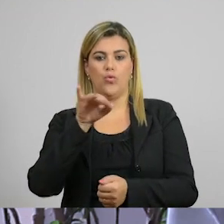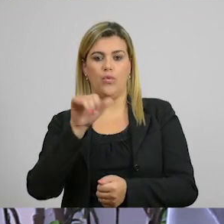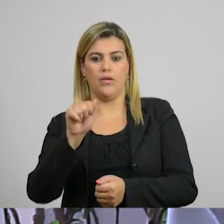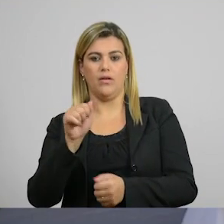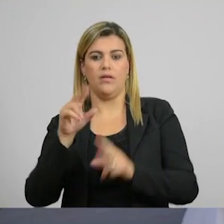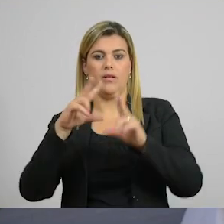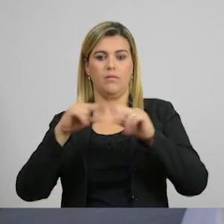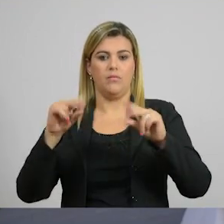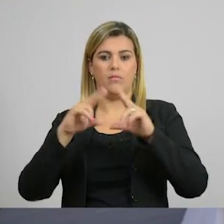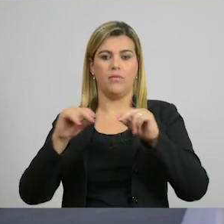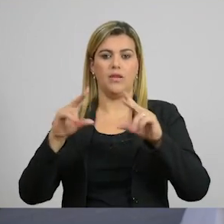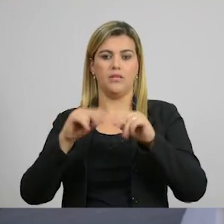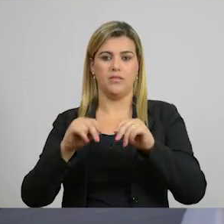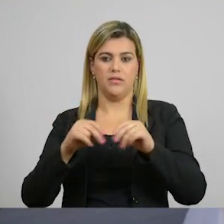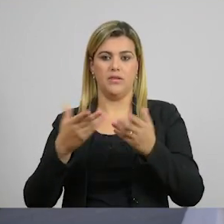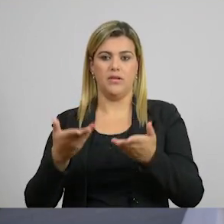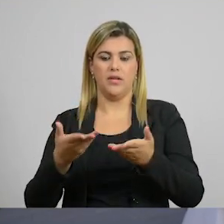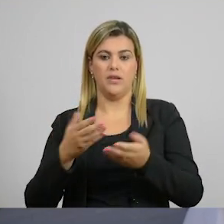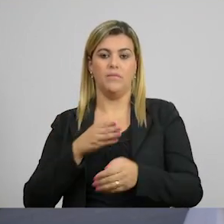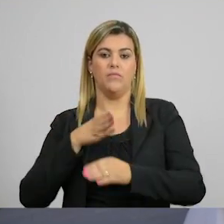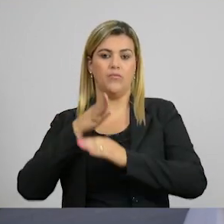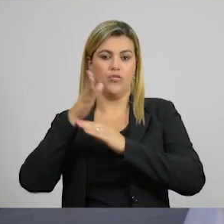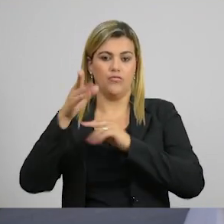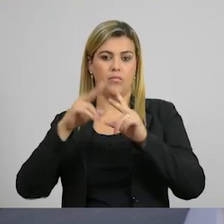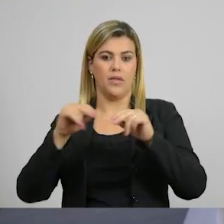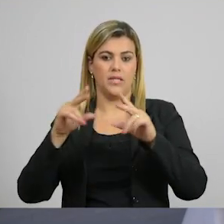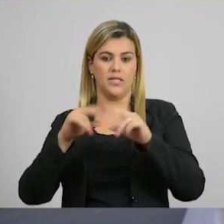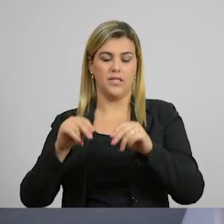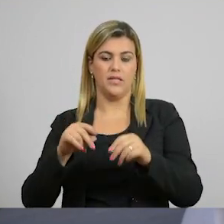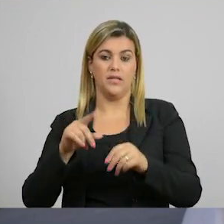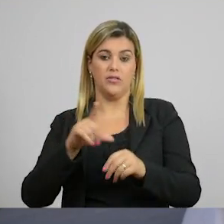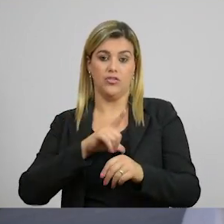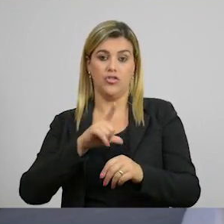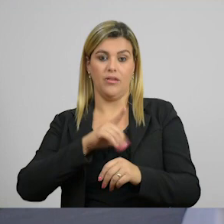para Brasília, nós estávamos no regime militar.